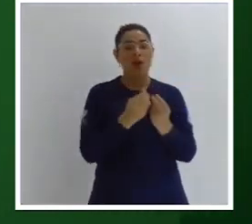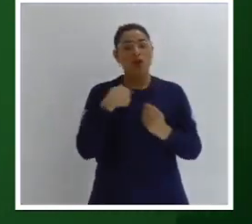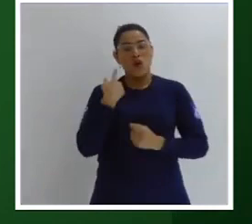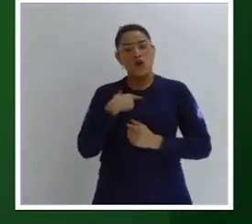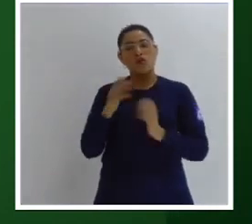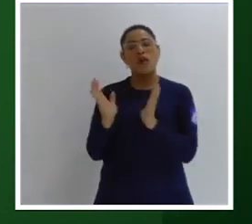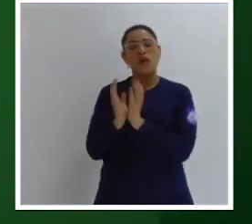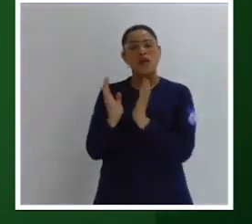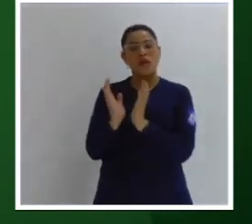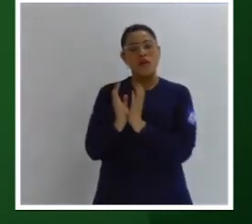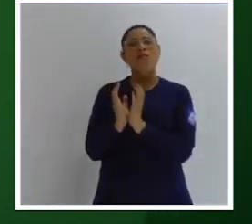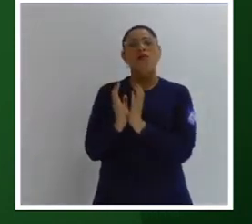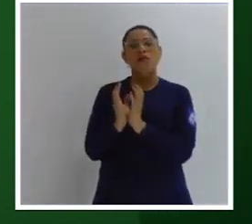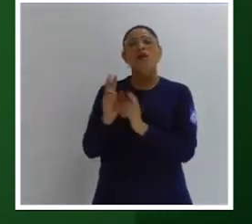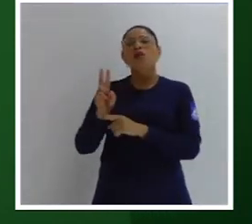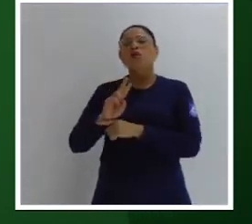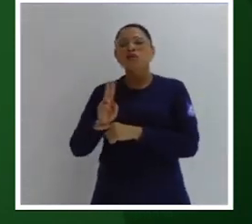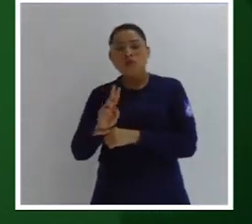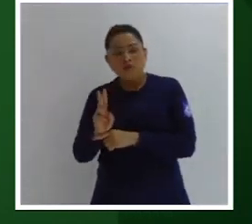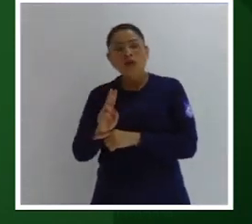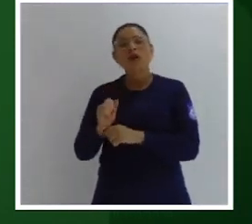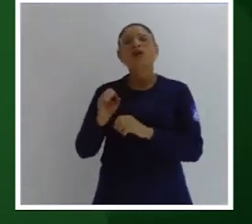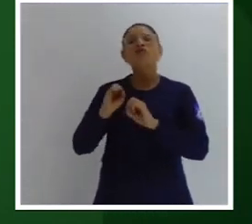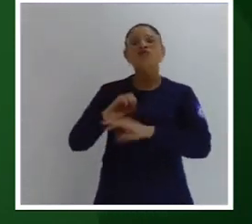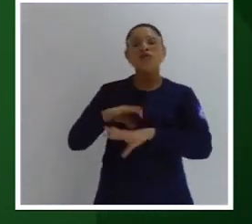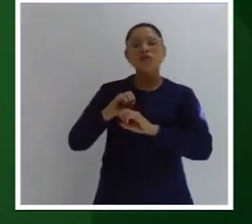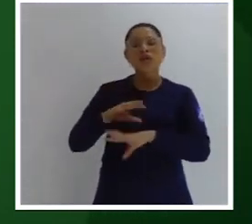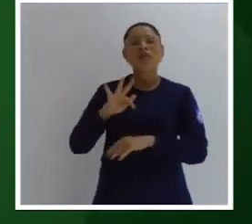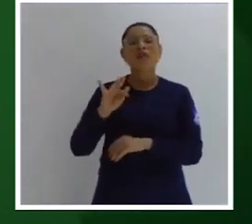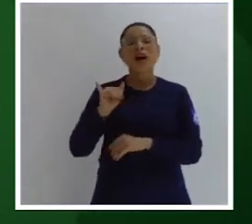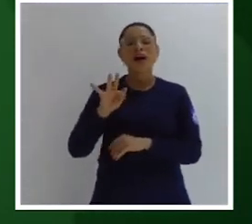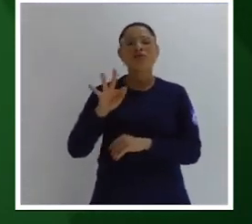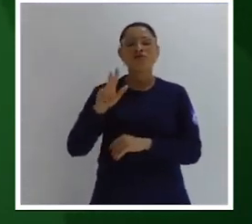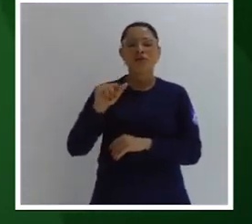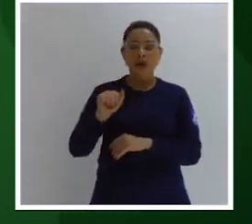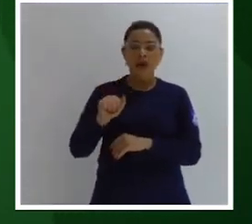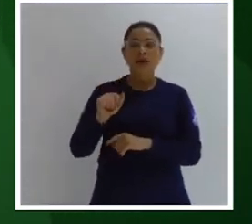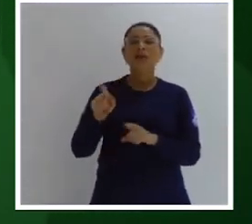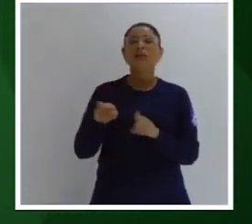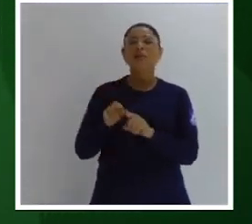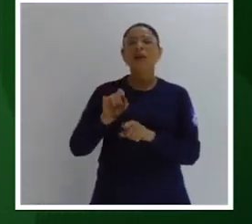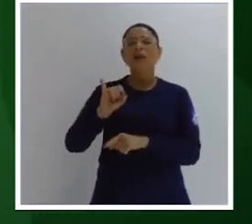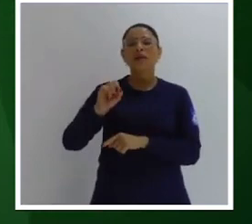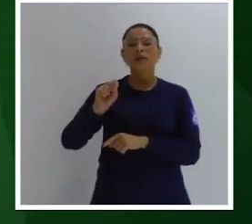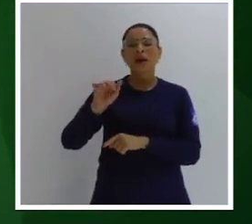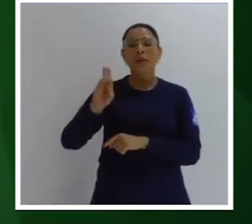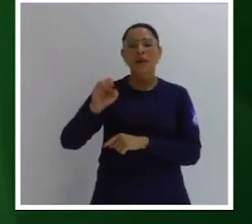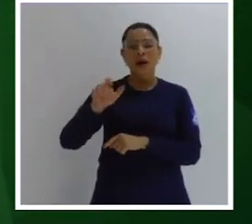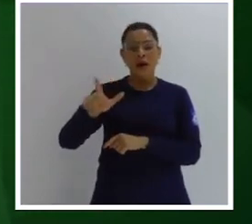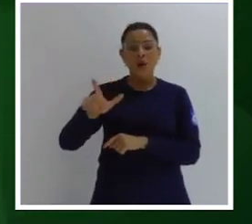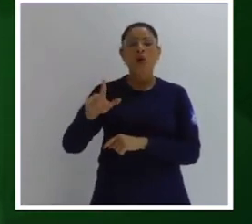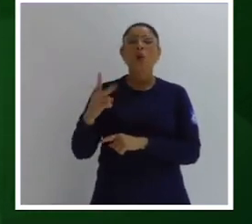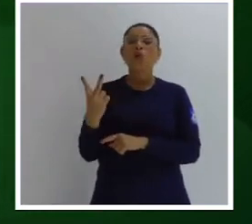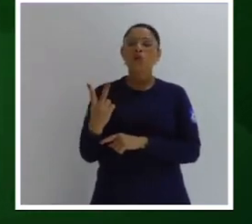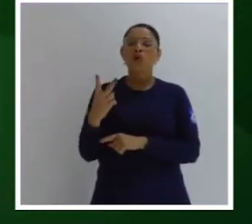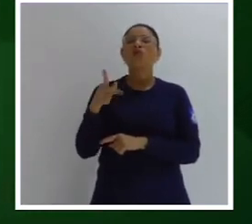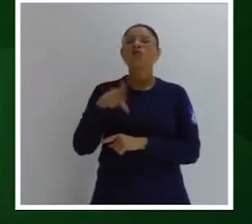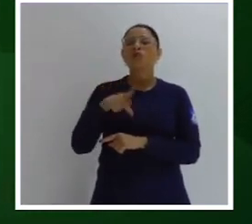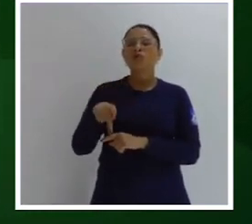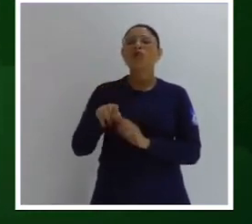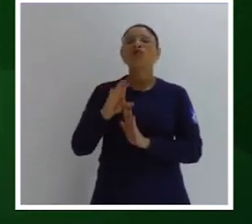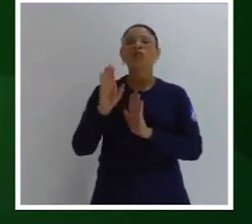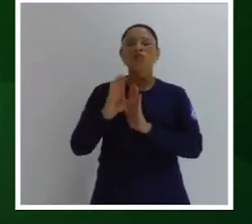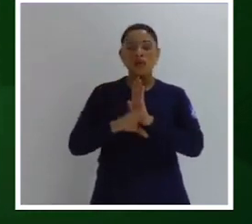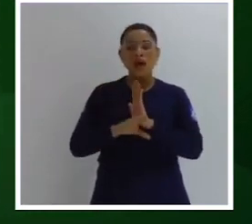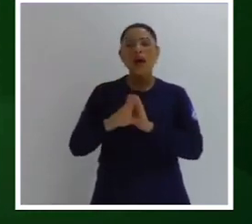formada por duas supervisoras de ensino que as supervisora Fátima supervisora Isabel dois professores especialista em currículo que